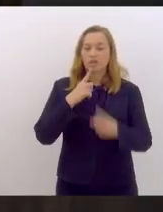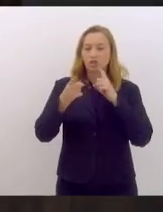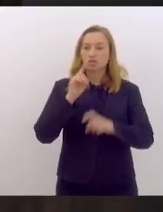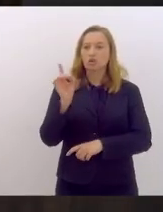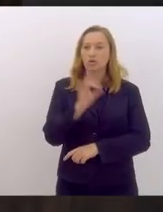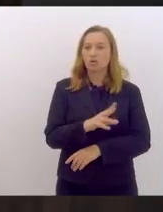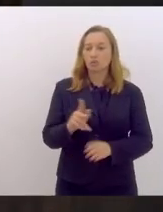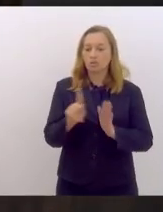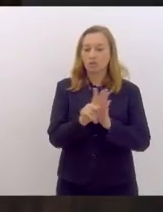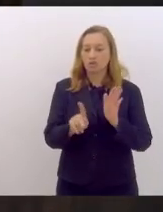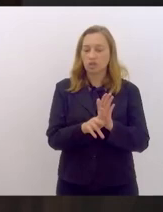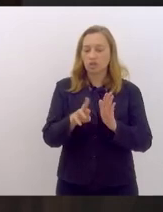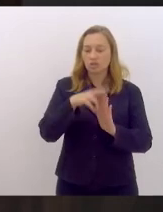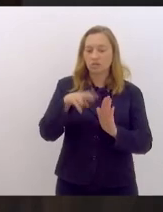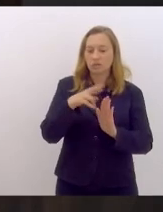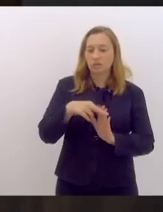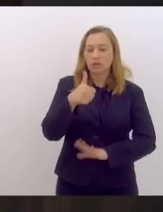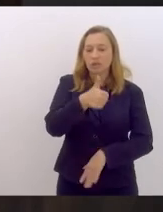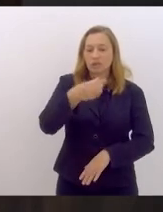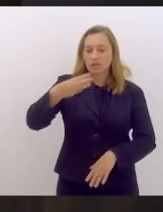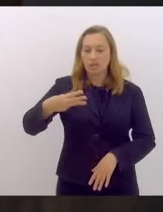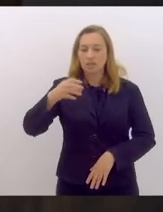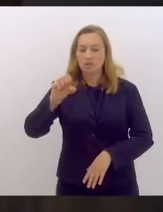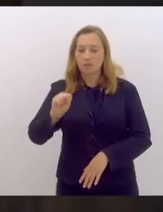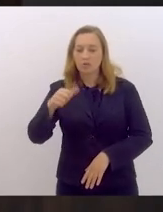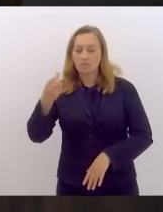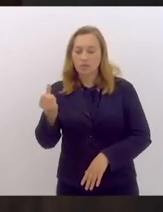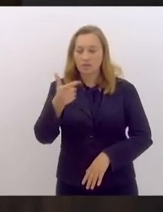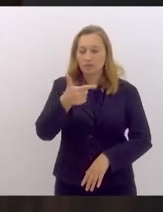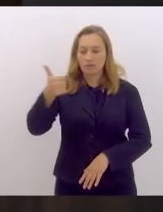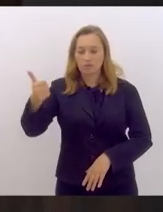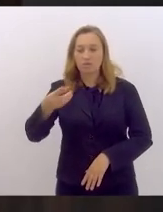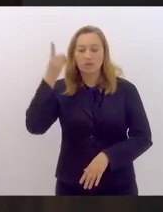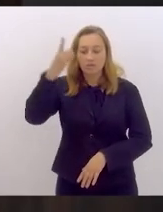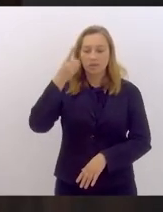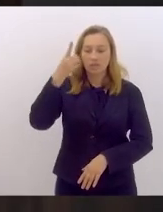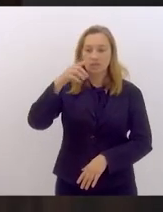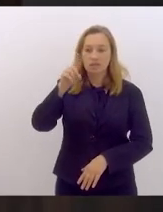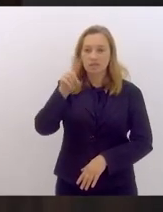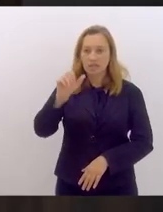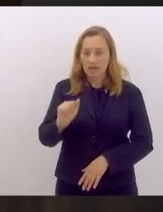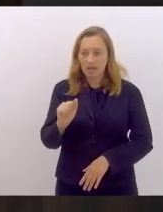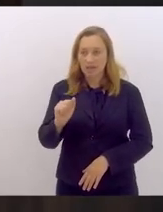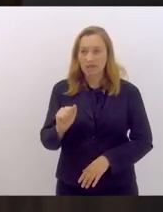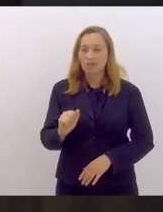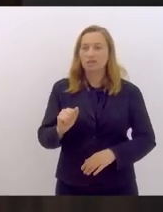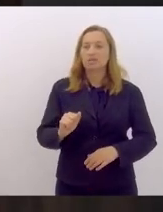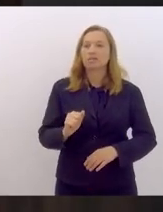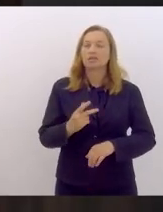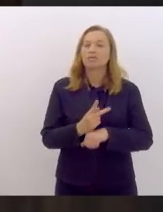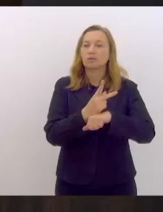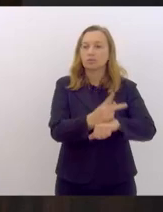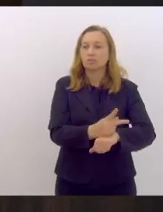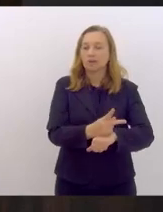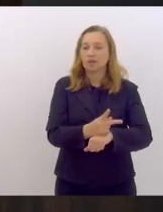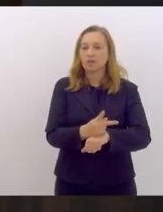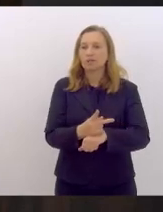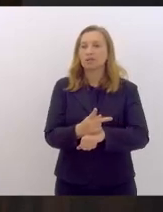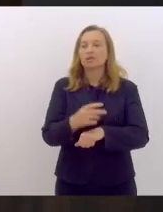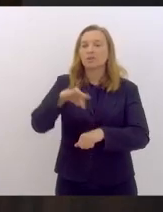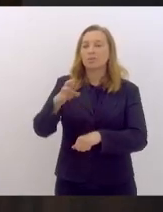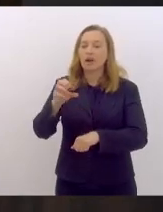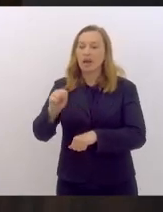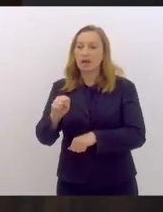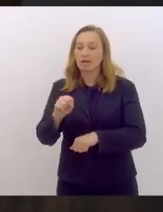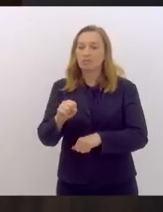única, projeto de resolução número 1386, de 22, de autoria do deputado Renato Zaca, que concede prêmio na ANEEL da Saúde ao doutor Marcos